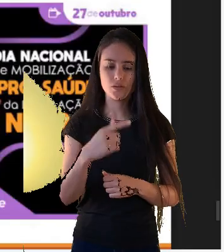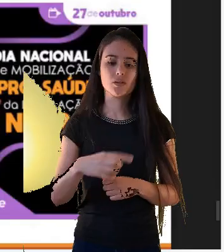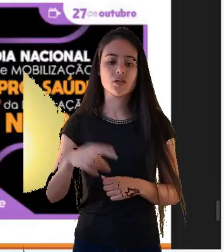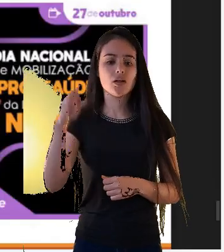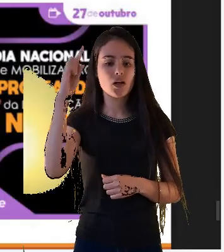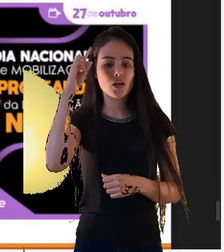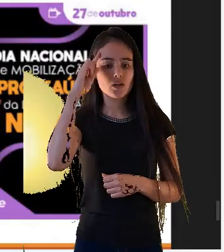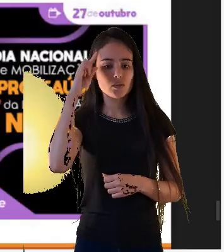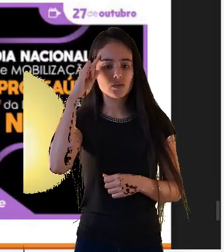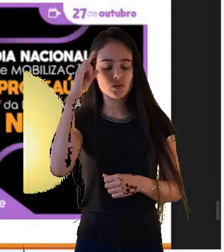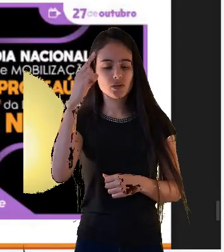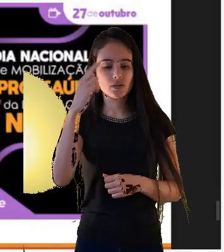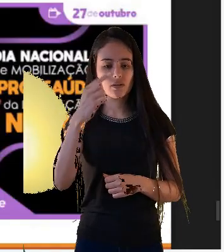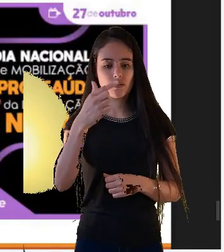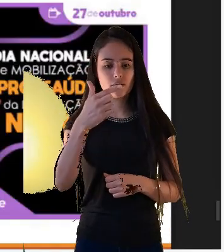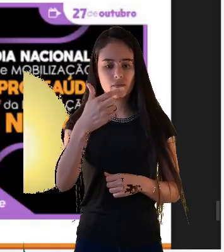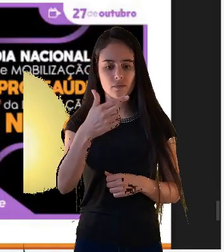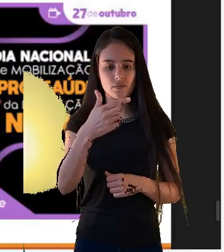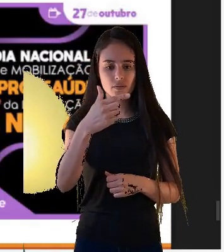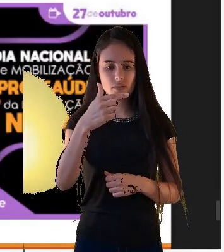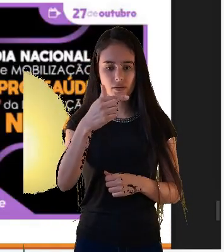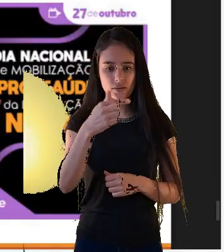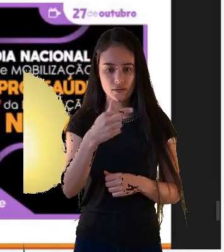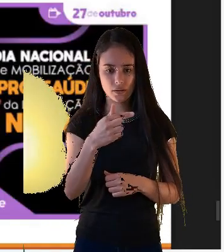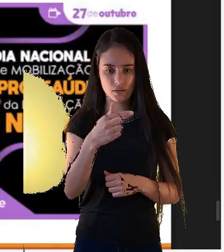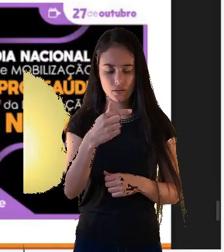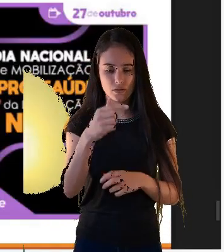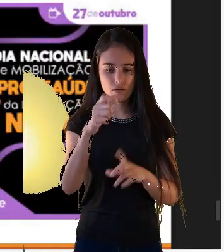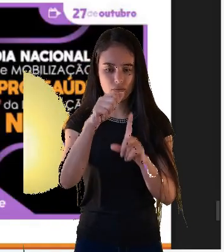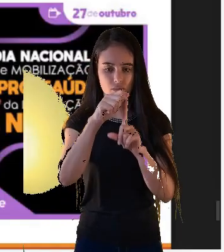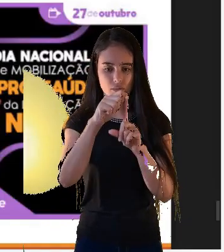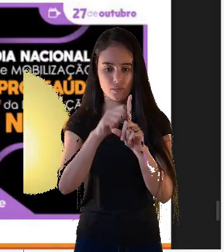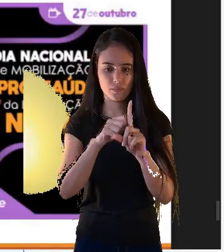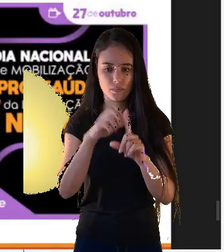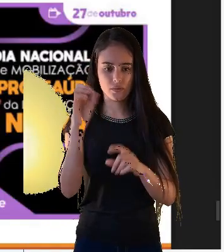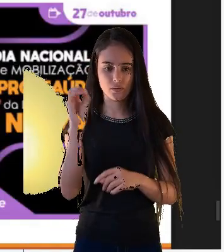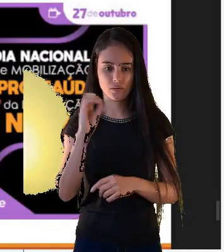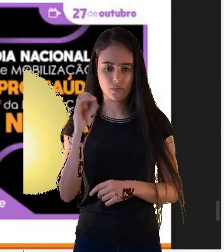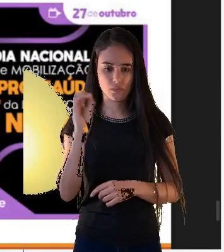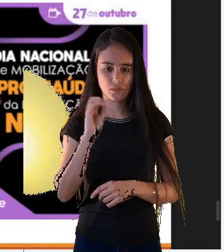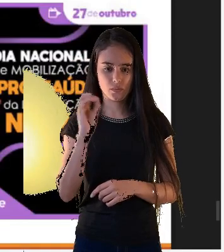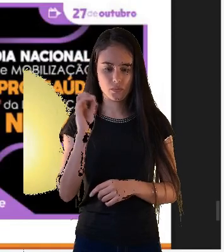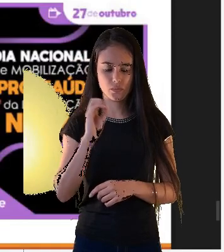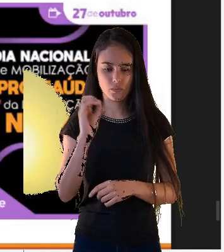para refletir, conscientizar, né, a população e